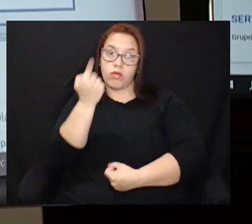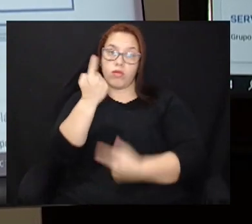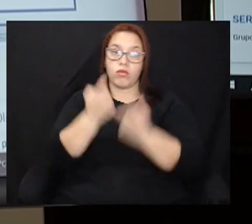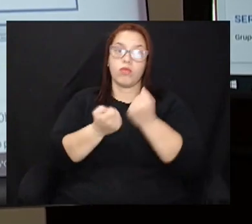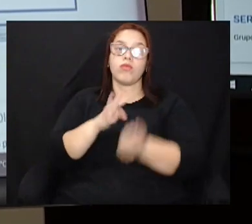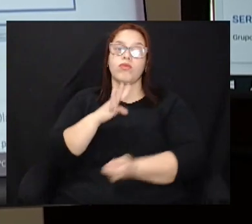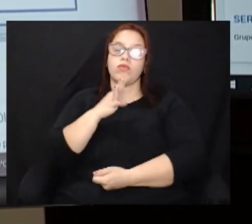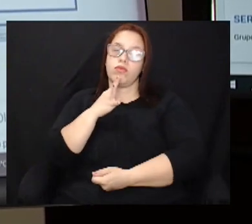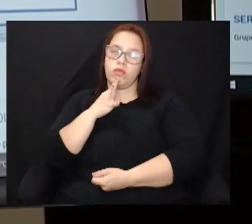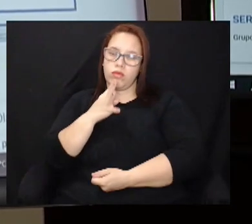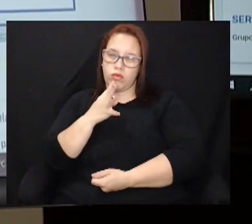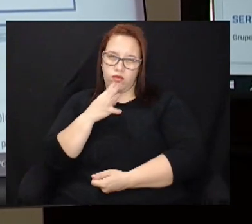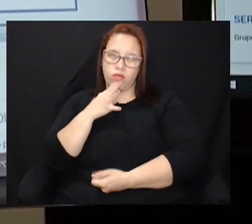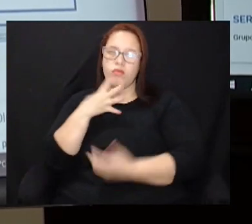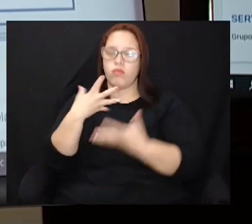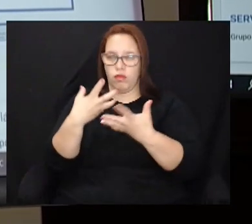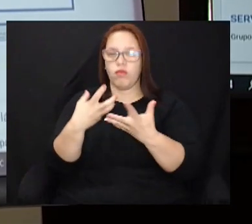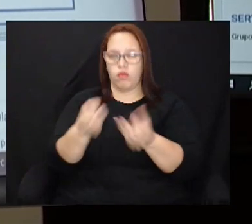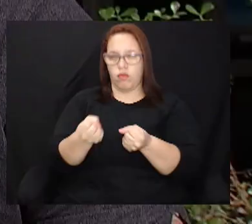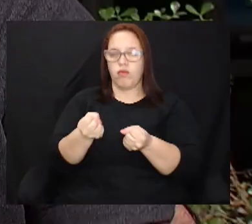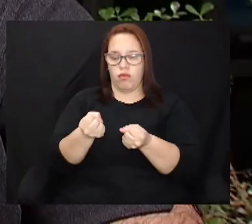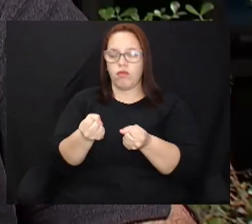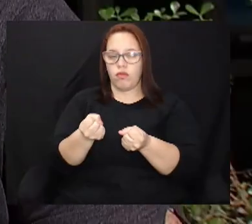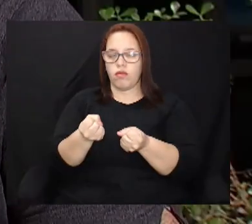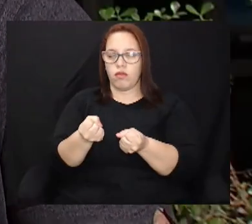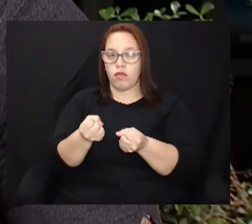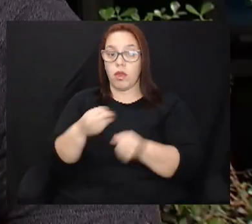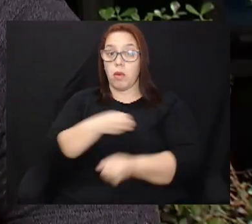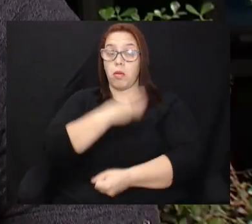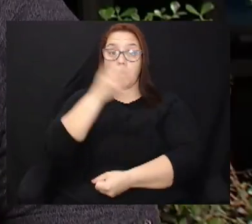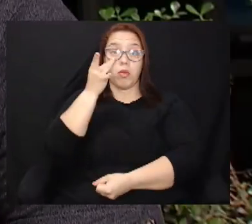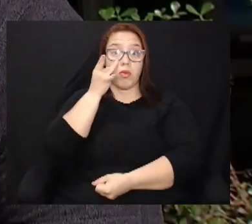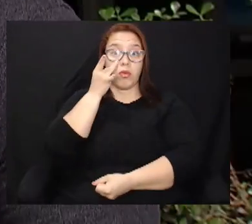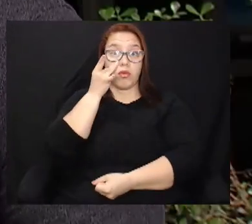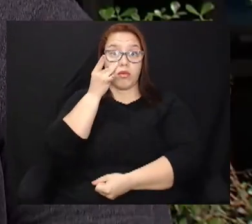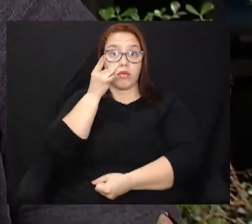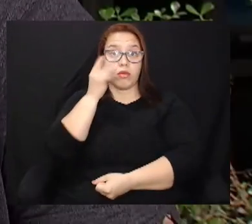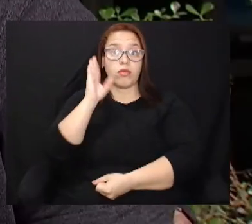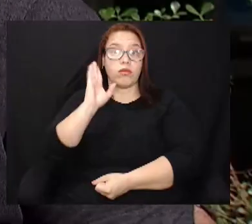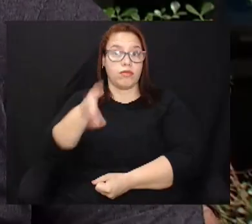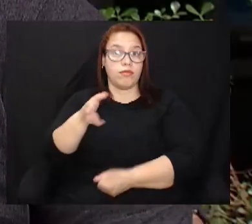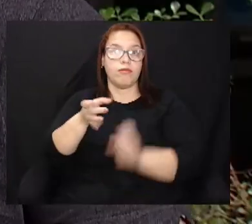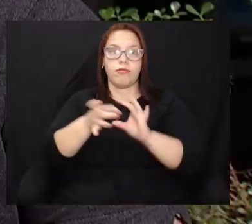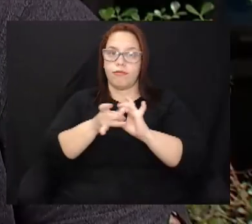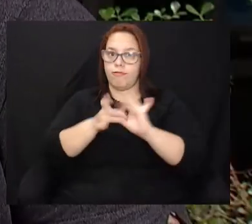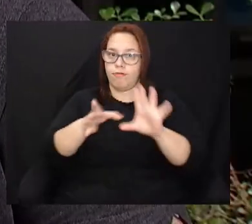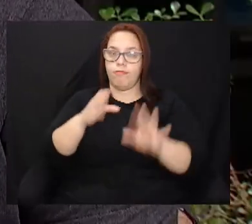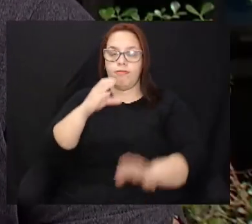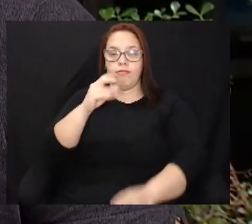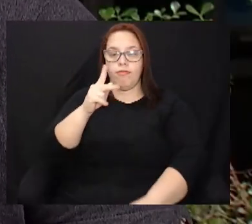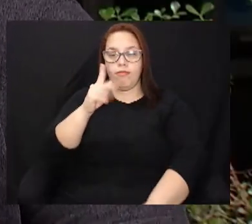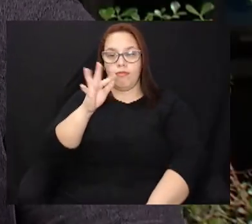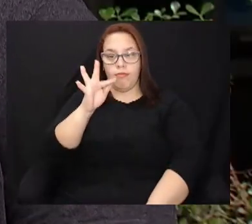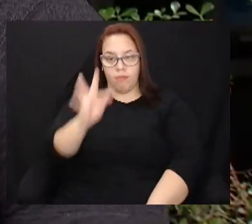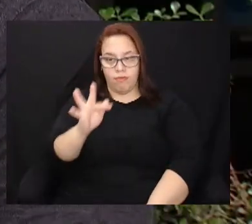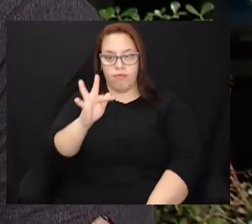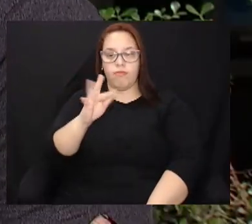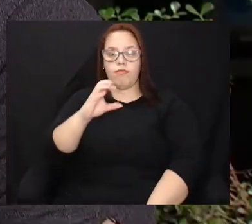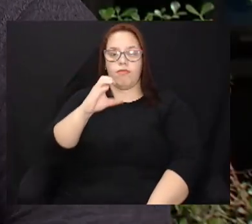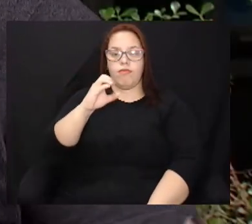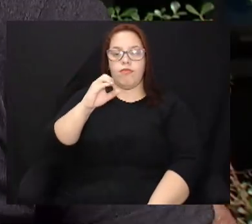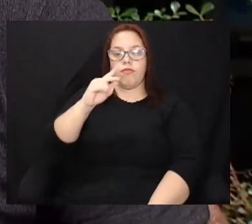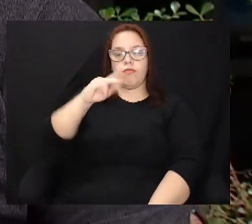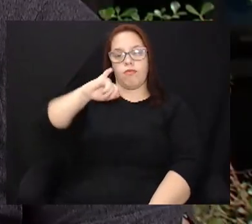de adesão presencial que a gente já deixou disponível o CPF e o CNPJ da pessoa e ela